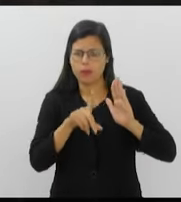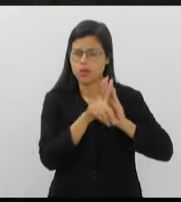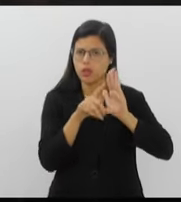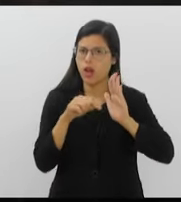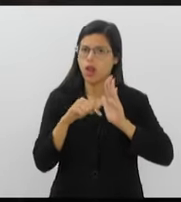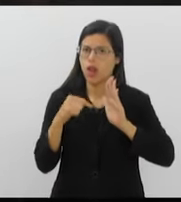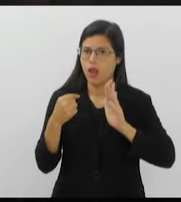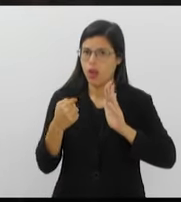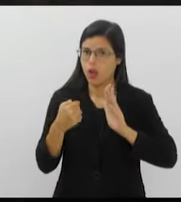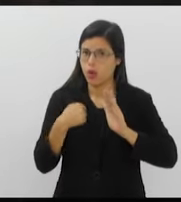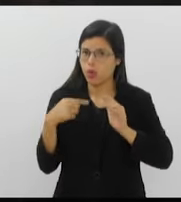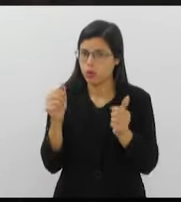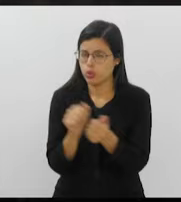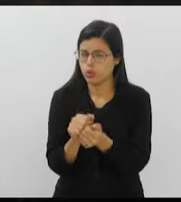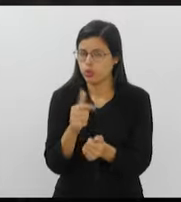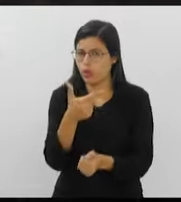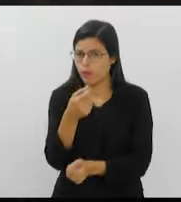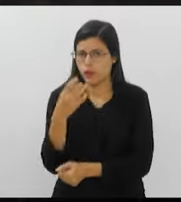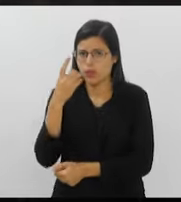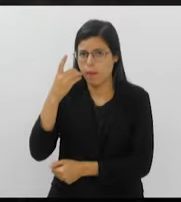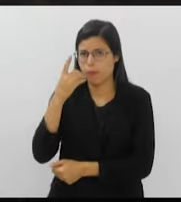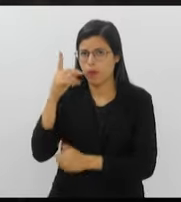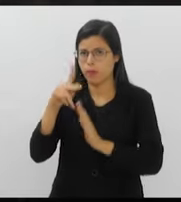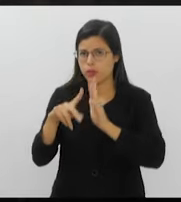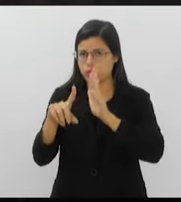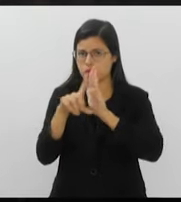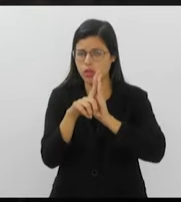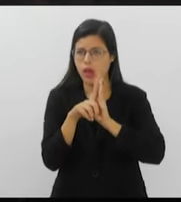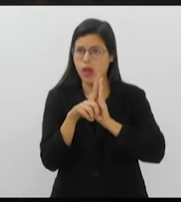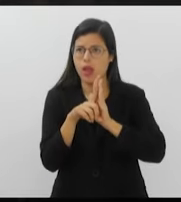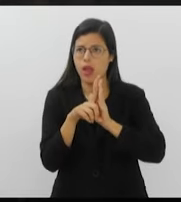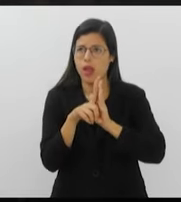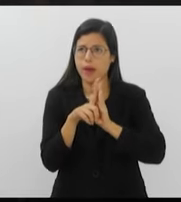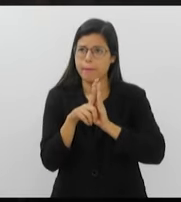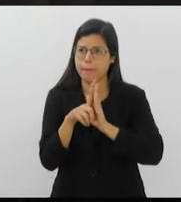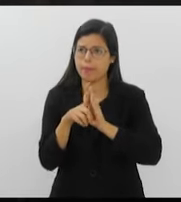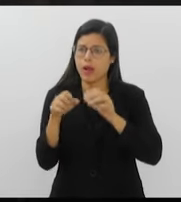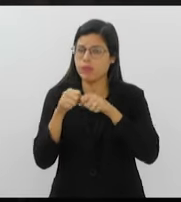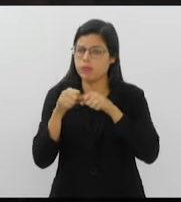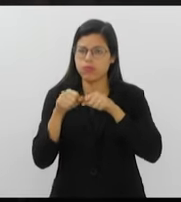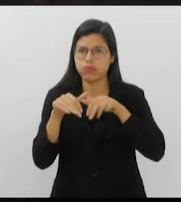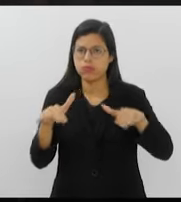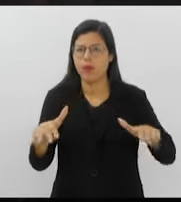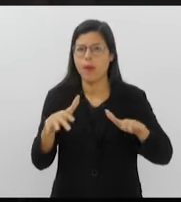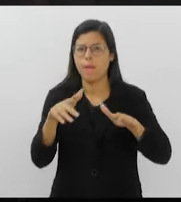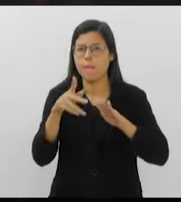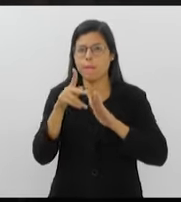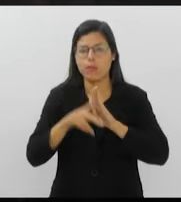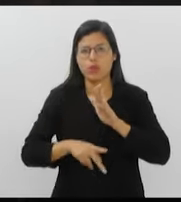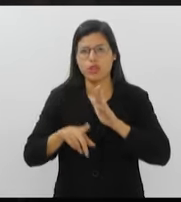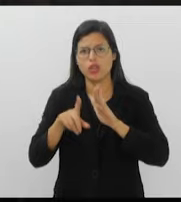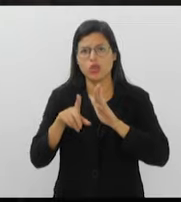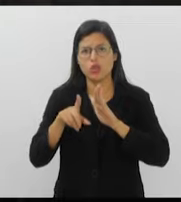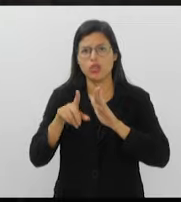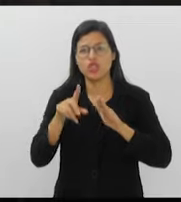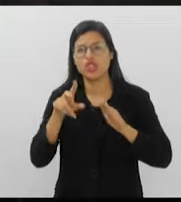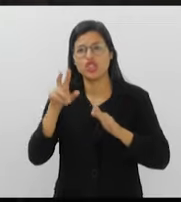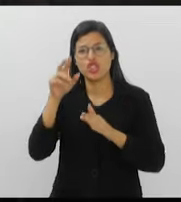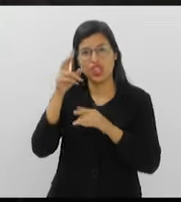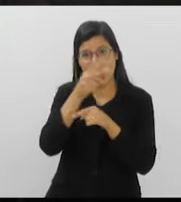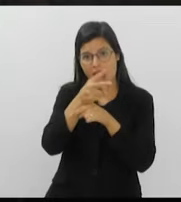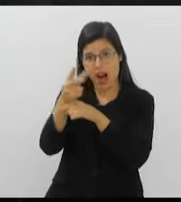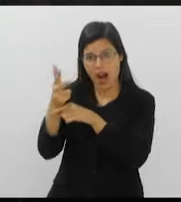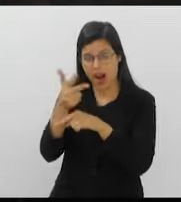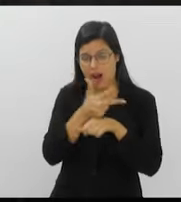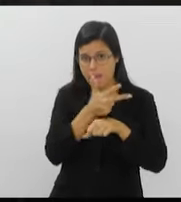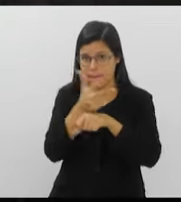eu e mais 20 deputados, um projeto de lei para estender o projeto de monitoramento de câmara para a educação. Porque eu tenho o direito de